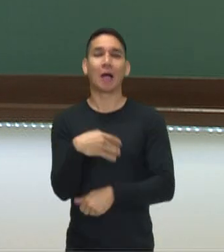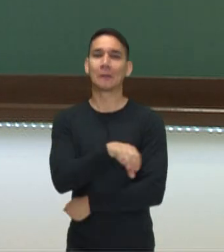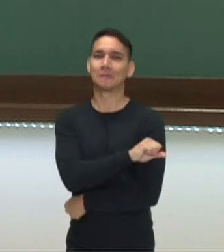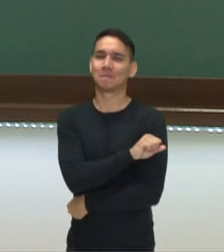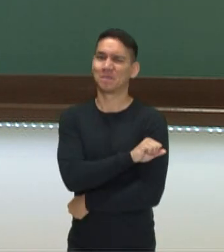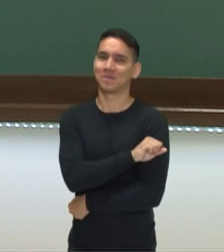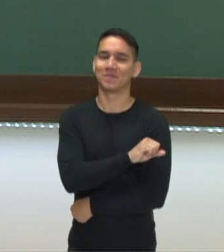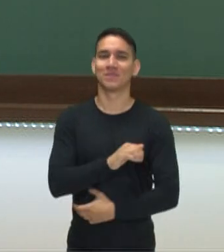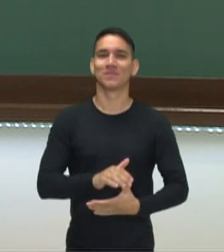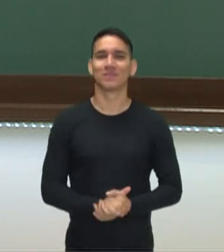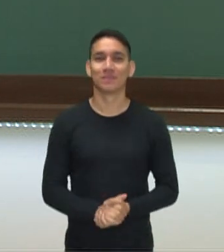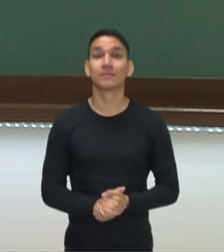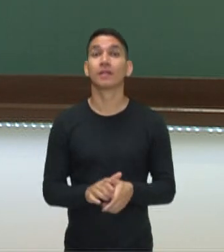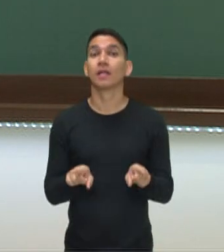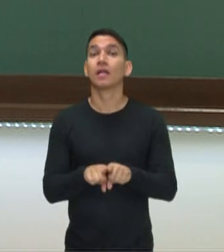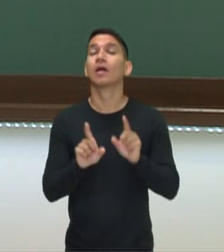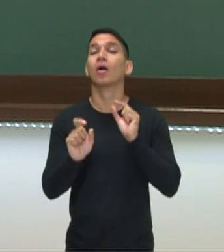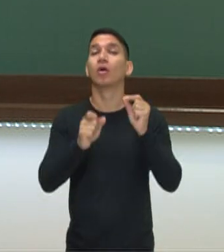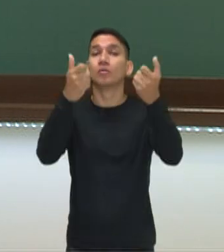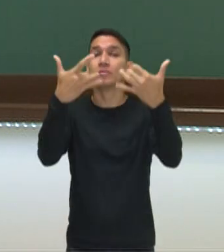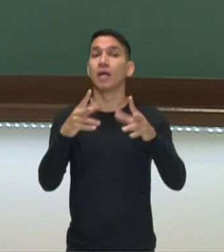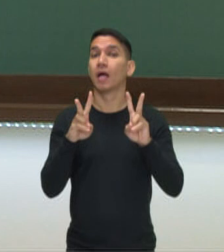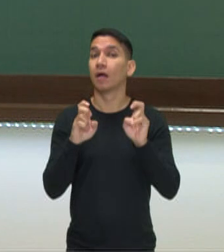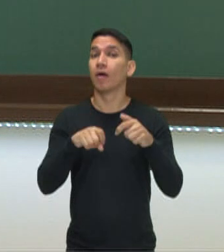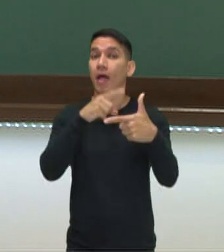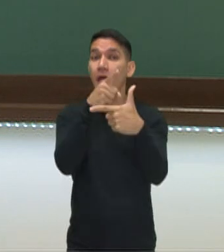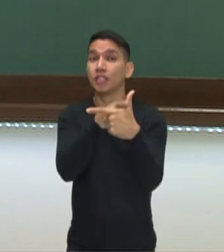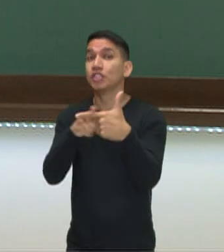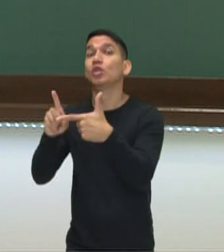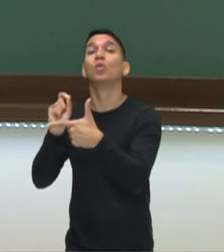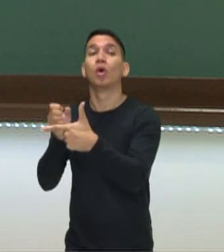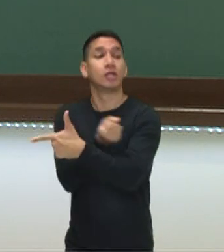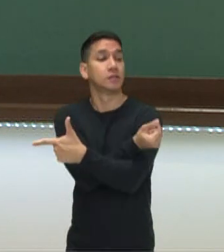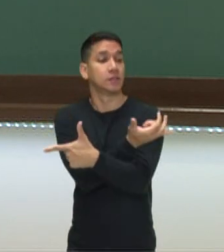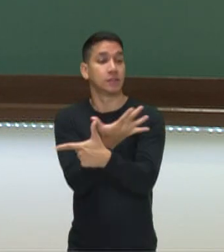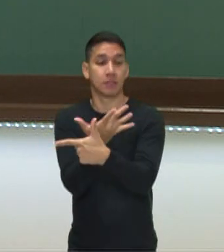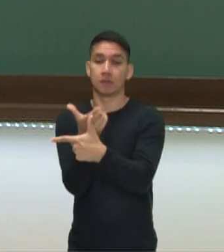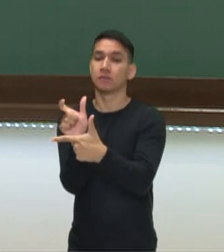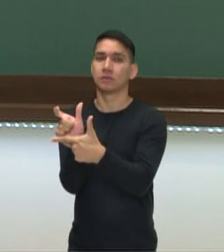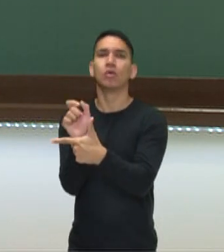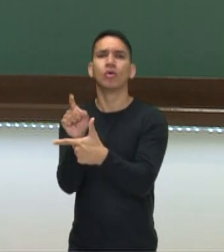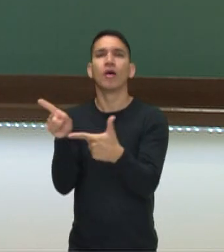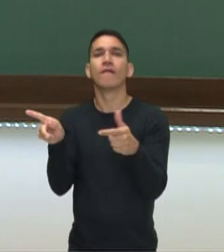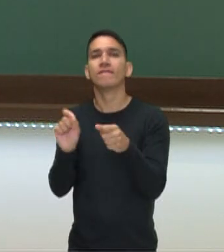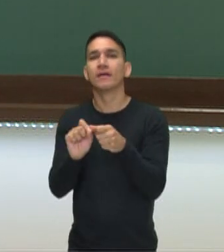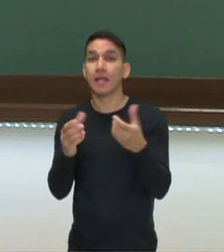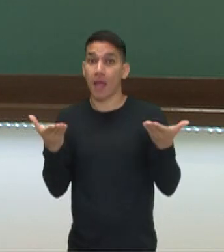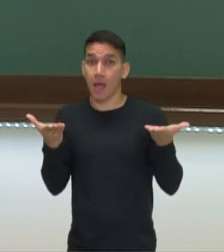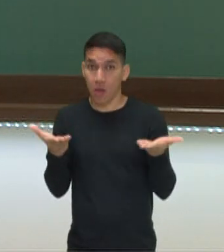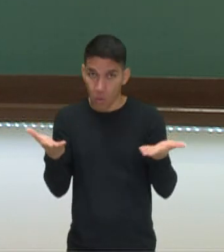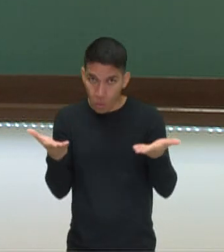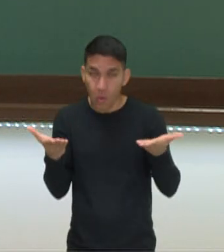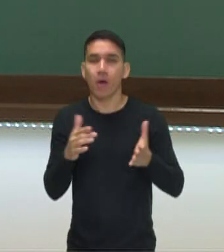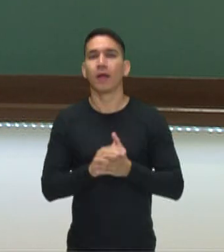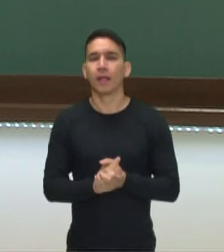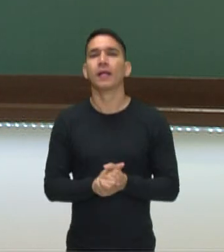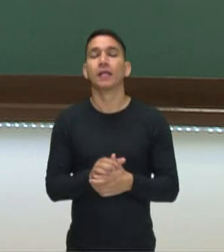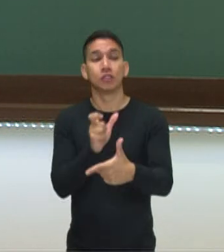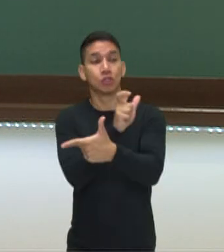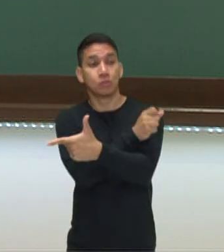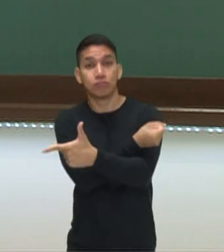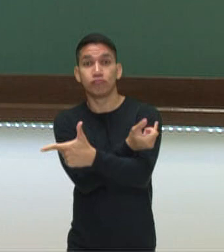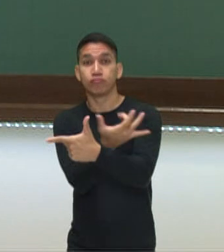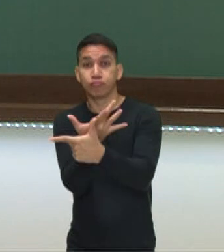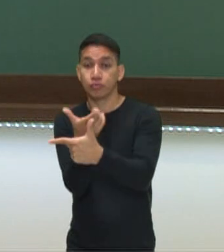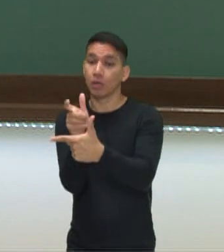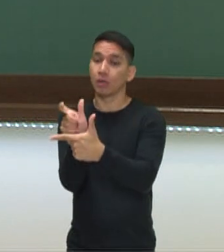tá? Estamos trabalhando com a divisão de polinômios. Vamos fazer isto nesta aula, dividir polinômios por